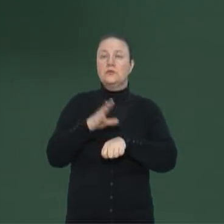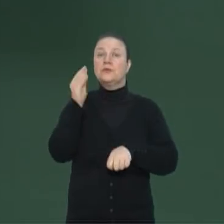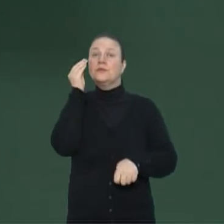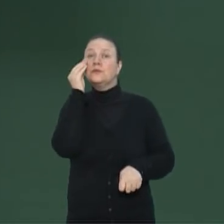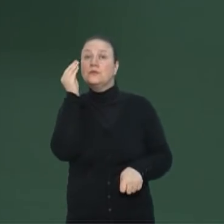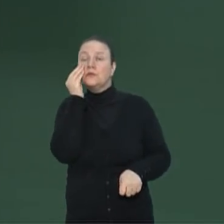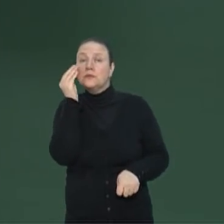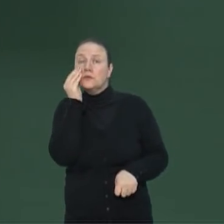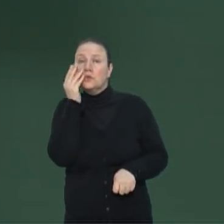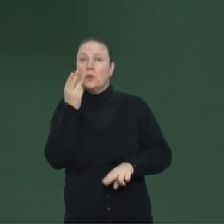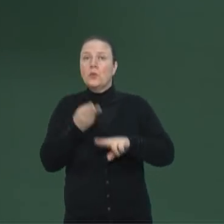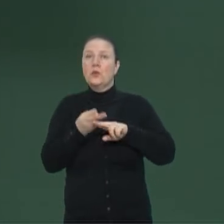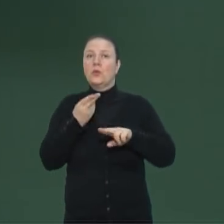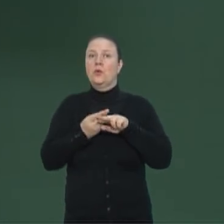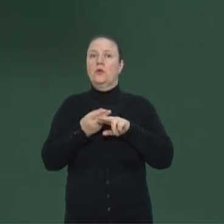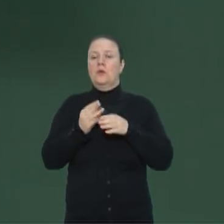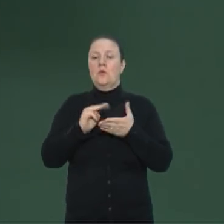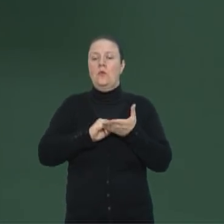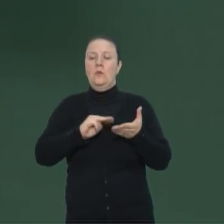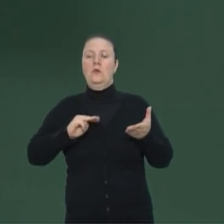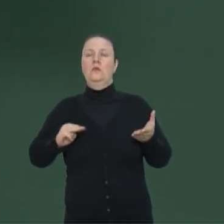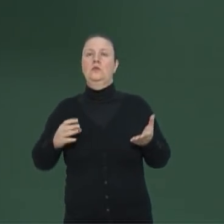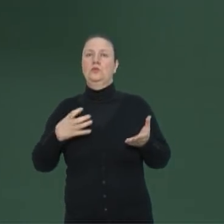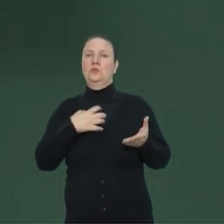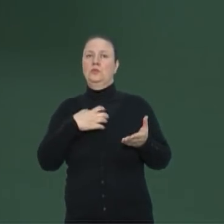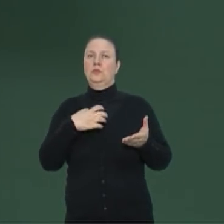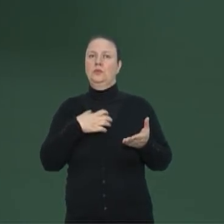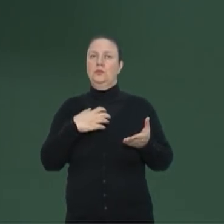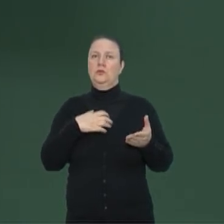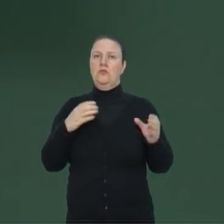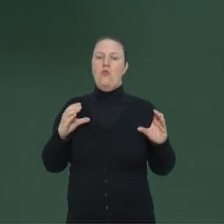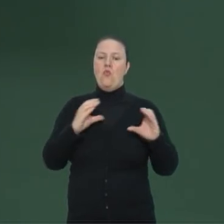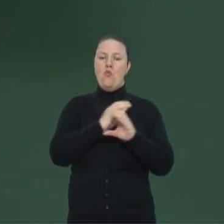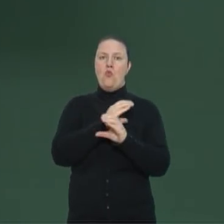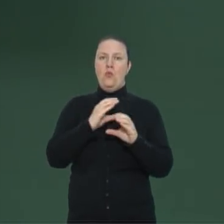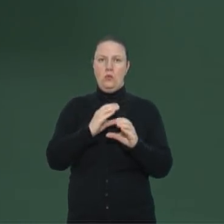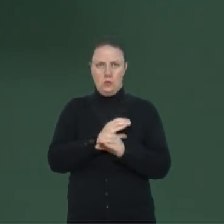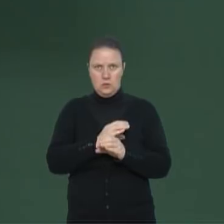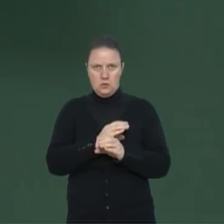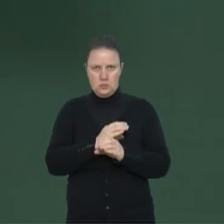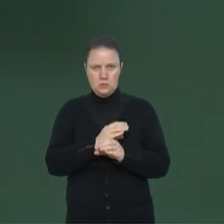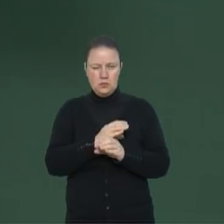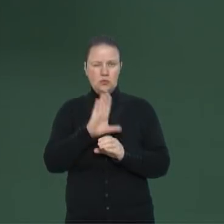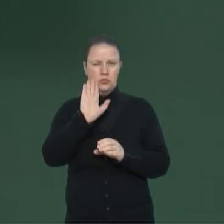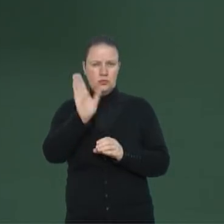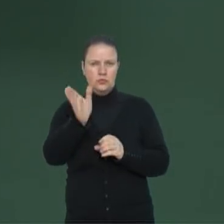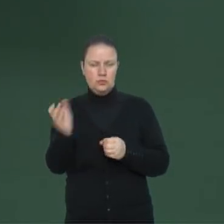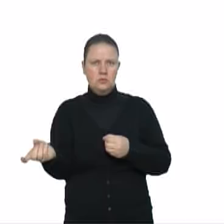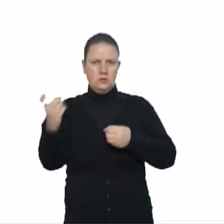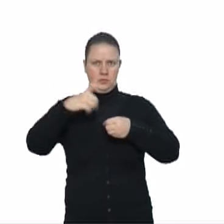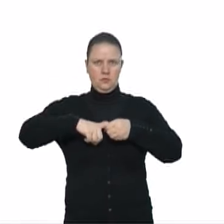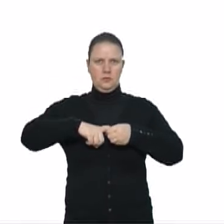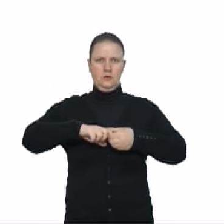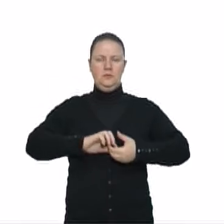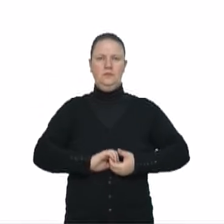resolver isso utilizando esse método alternativo, que é o de completar quadrados, beleza? Já volto com a solução.